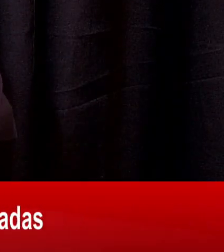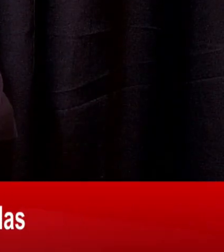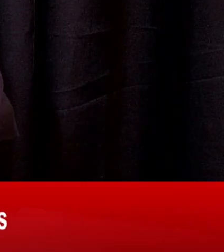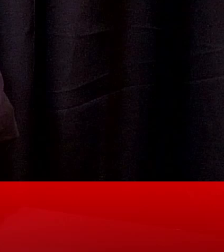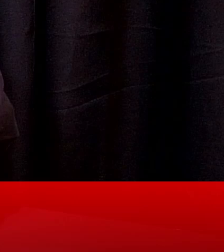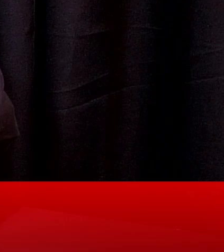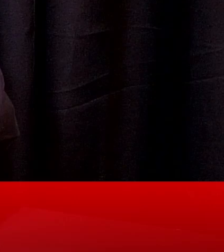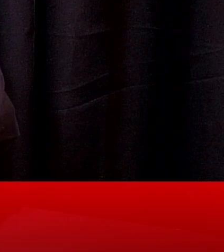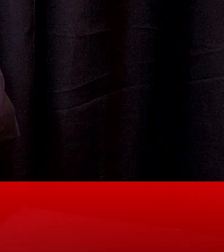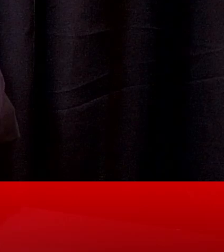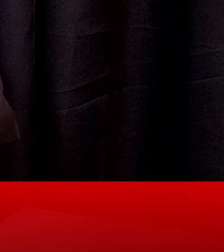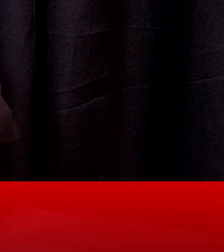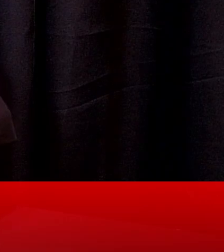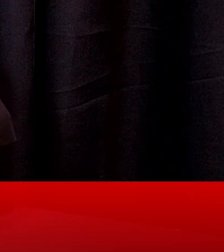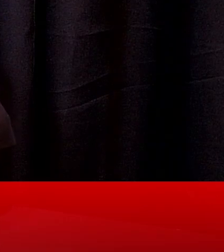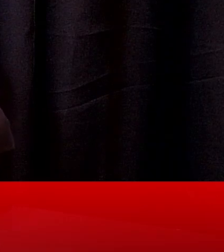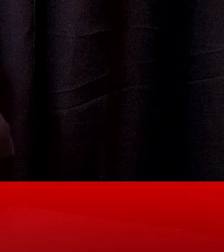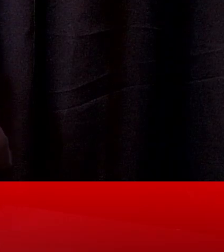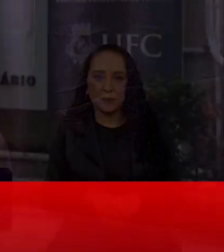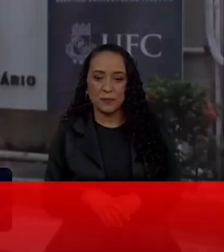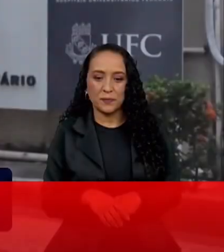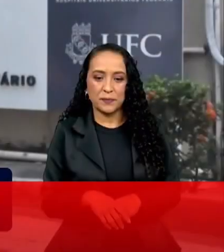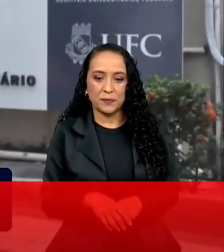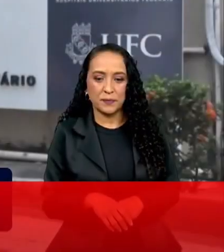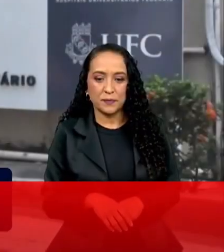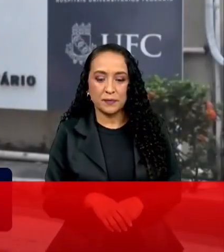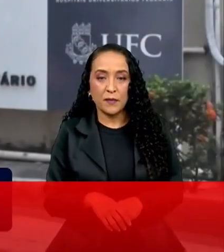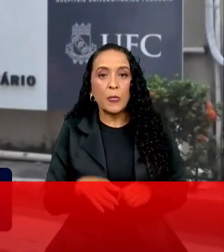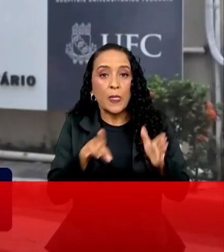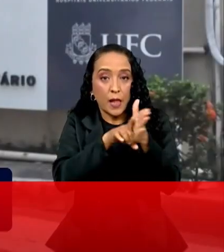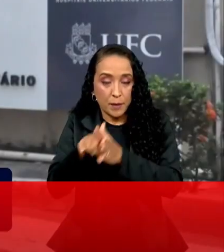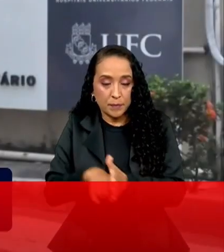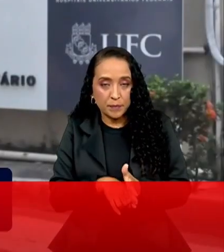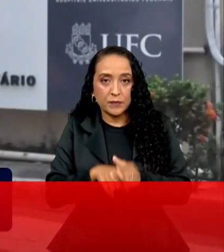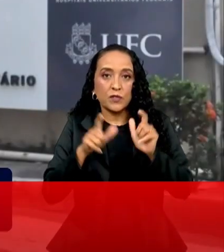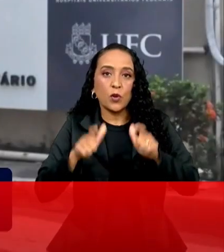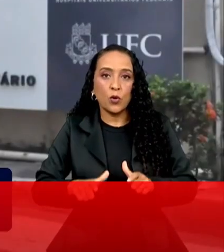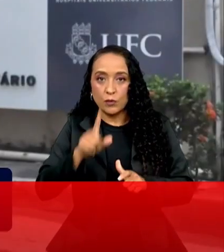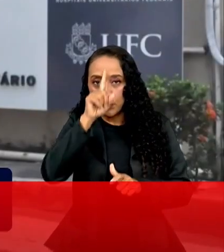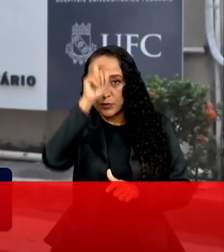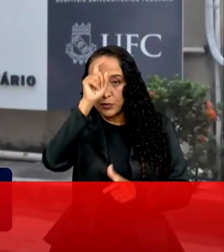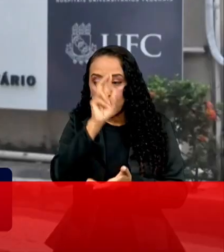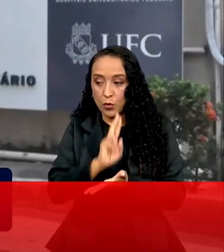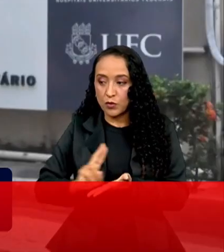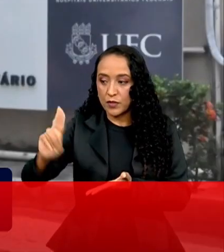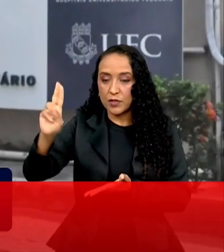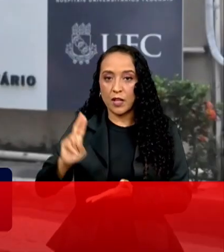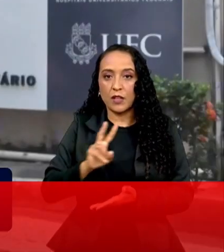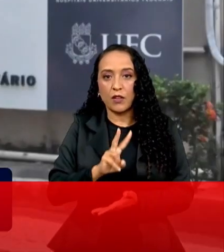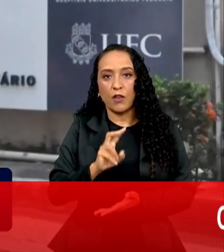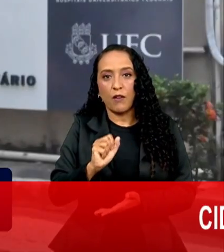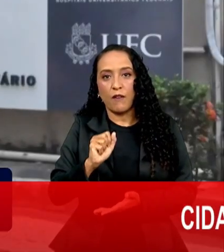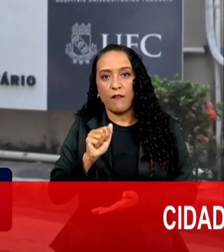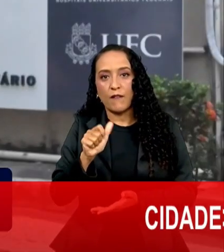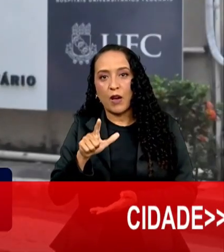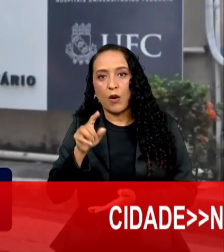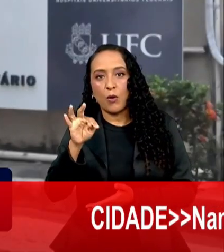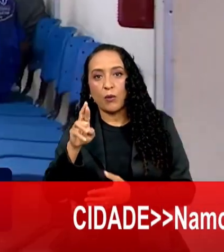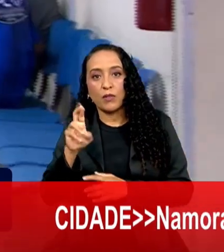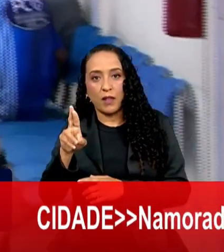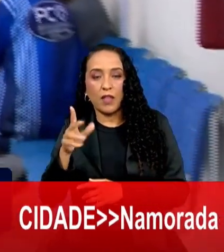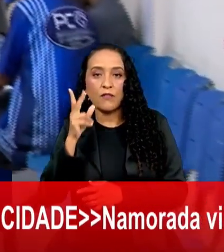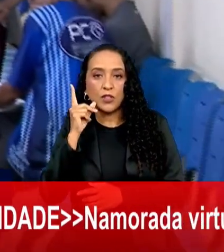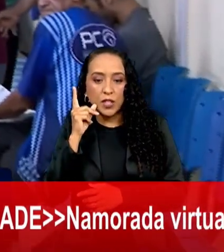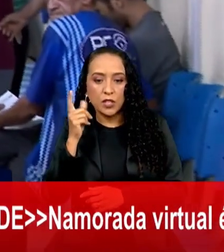as informações na reportagem de Omar Lima. A pesquisa foi feita no Hospital Universitário Walter Cantídio, em